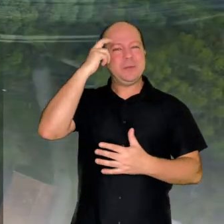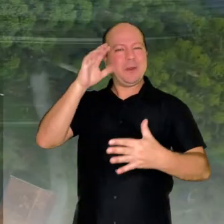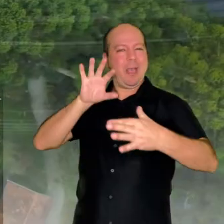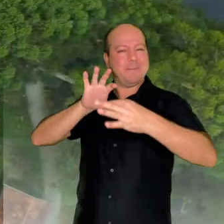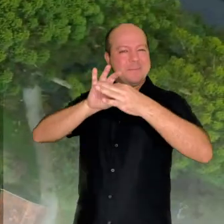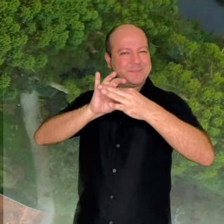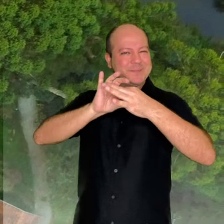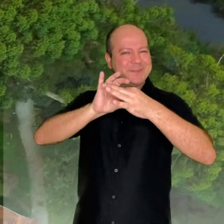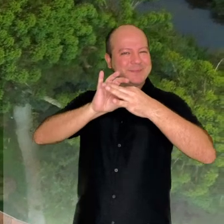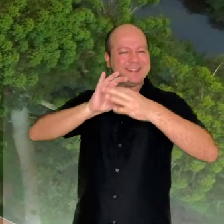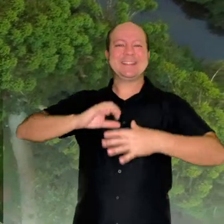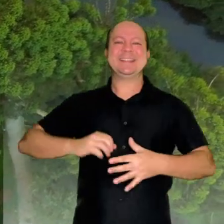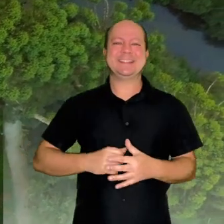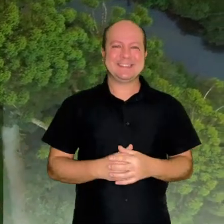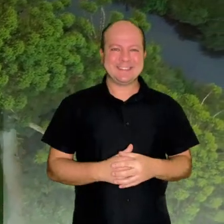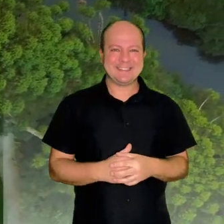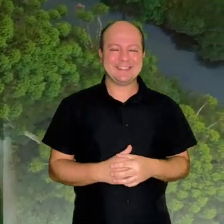cultura se fundem.